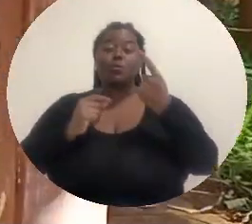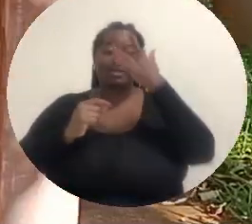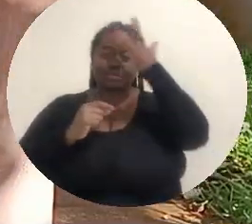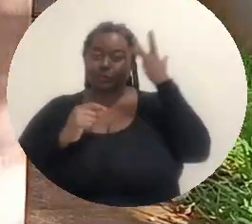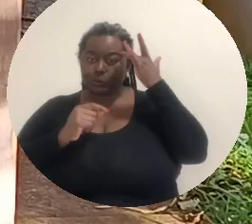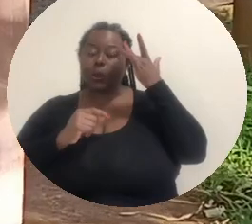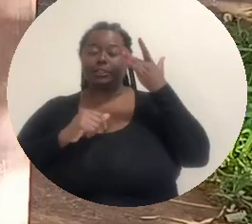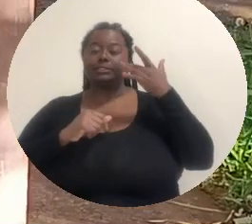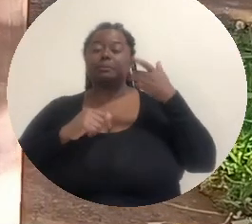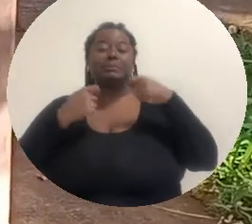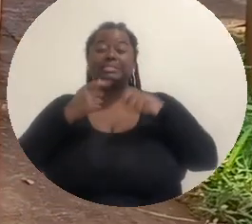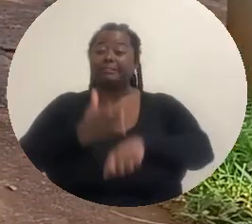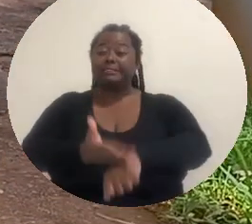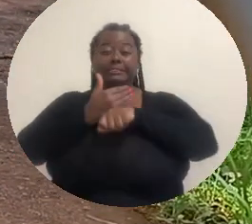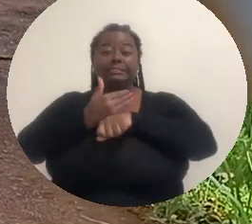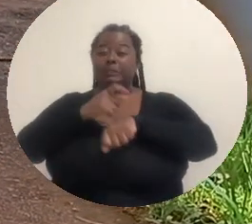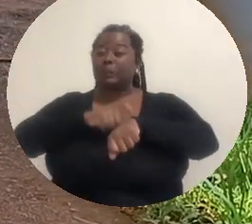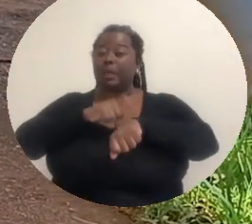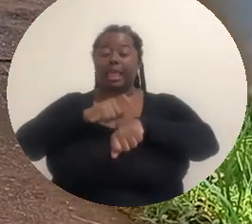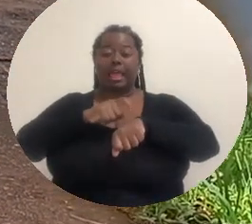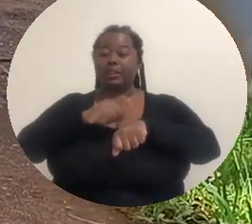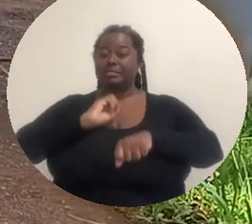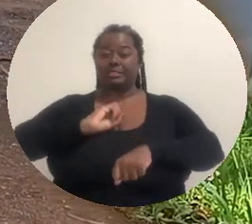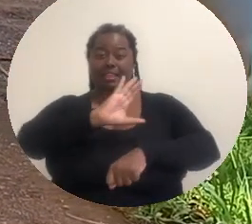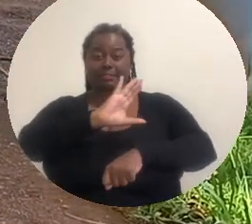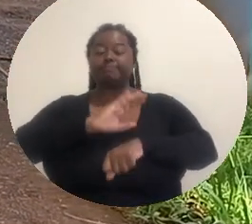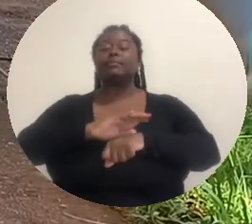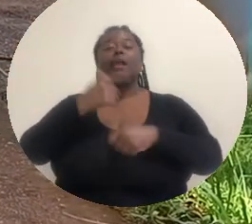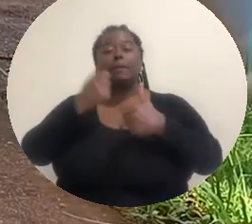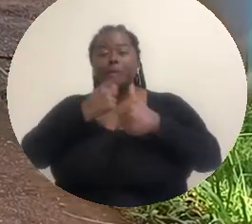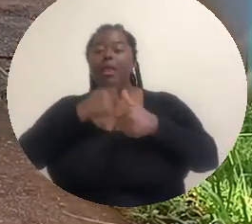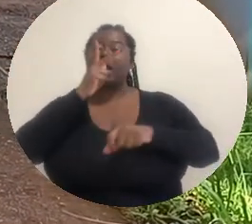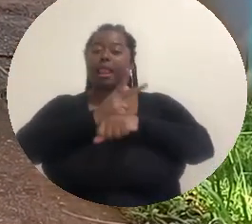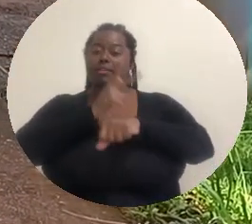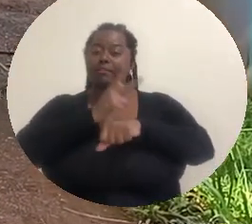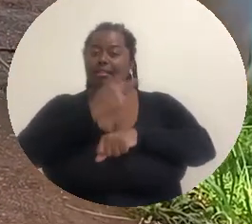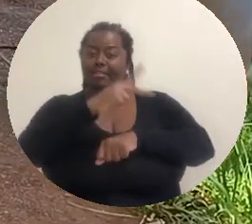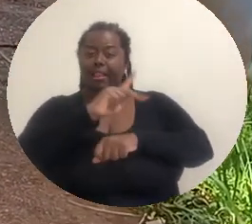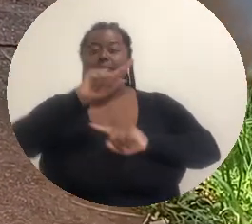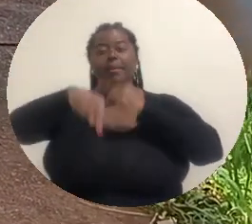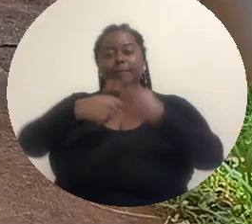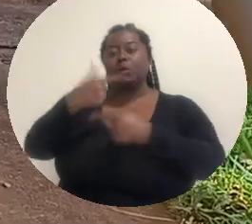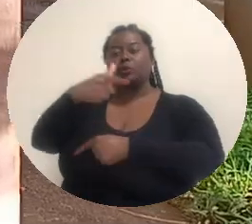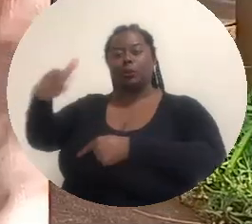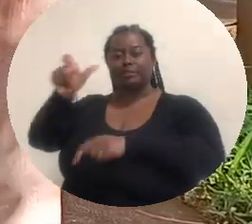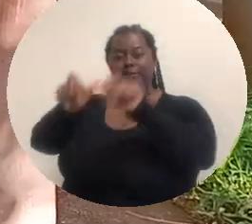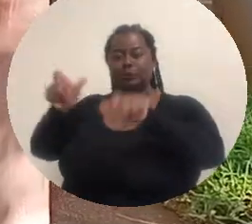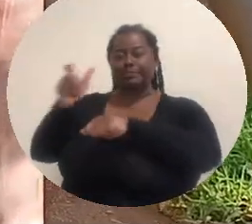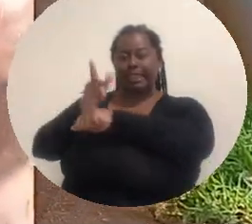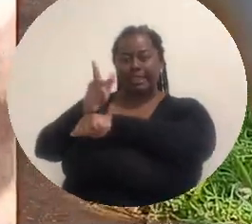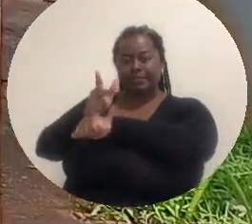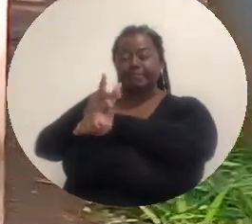horário. Então a gente teve que gravar todos os planos dessa pessoa primeiro, e depois gravar planos que envolviam as outras pessoas. Então